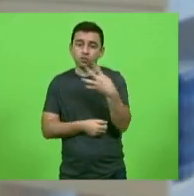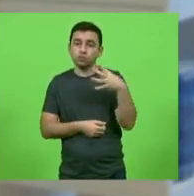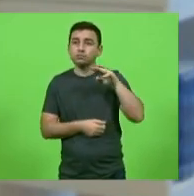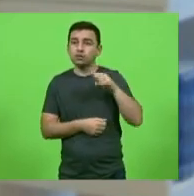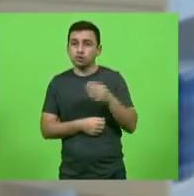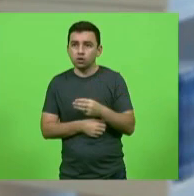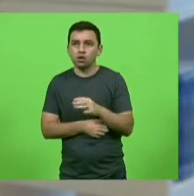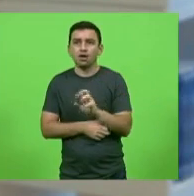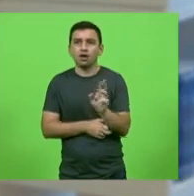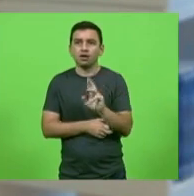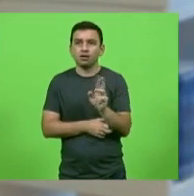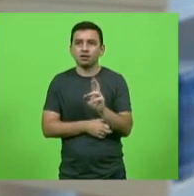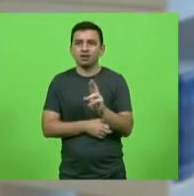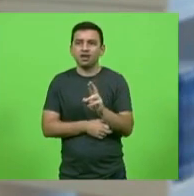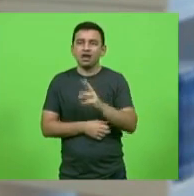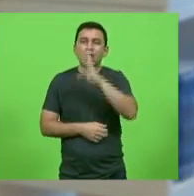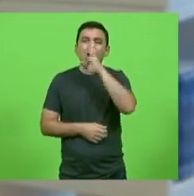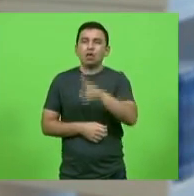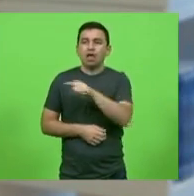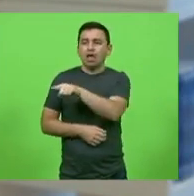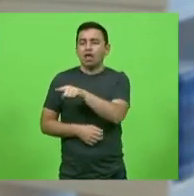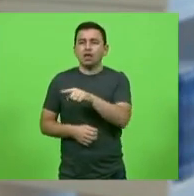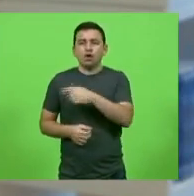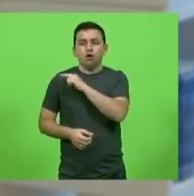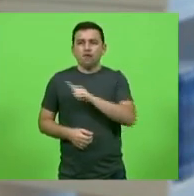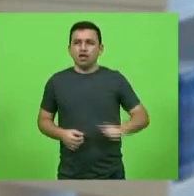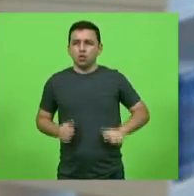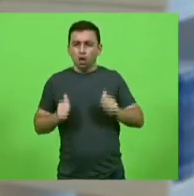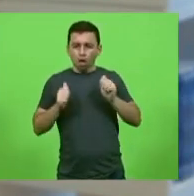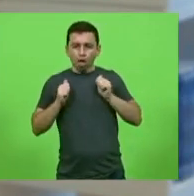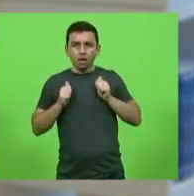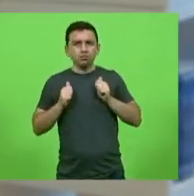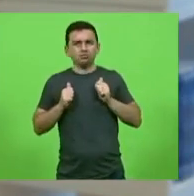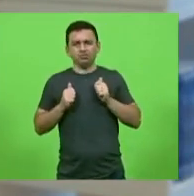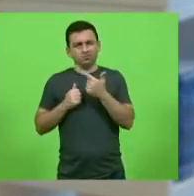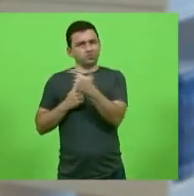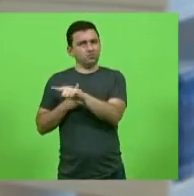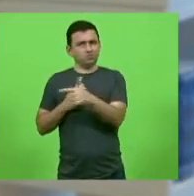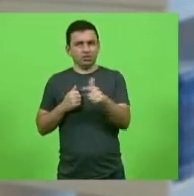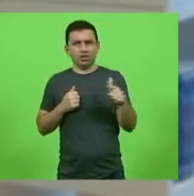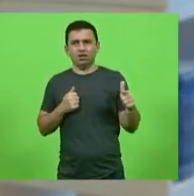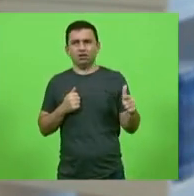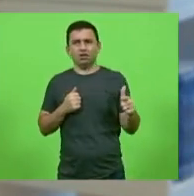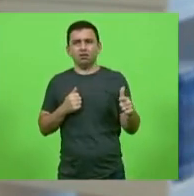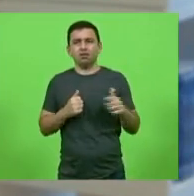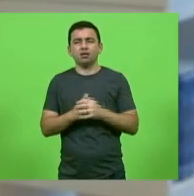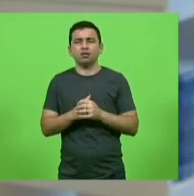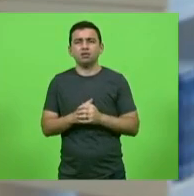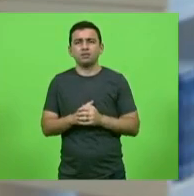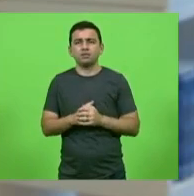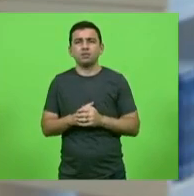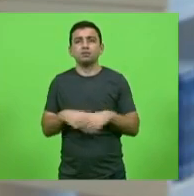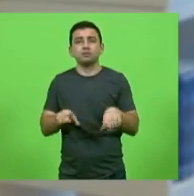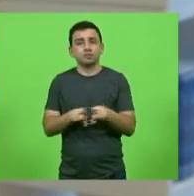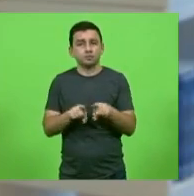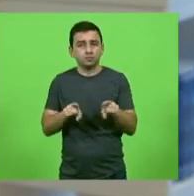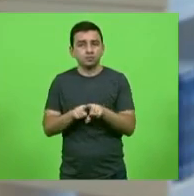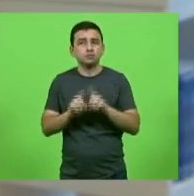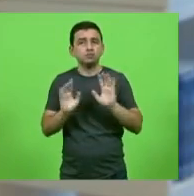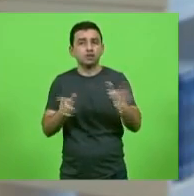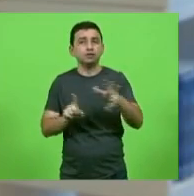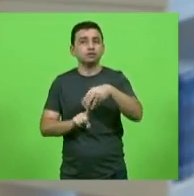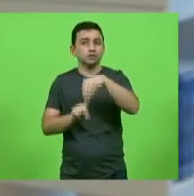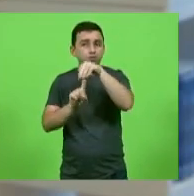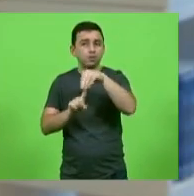derruída, portanto, a acusação de omissão do governador do Estado na responsabilização dos envolvidos, como também muito bem destacado pelo